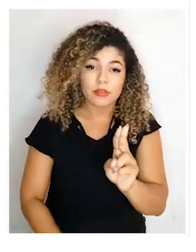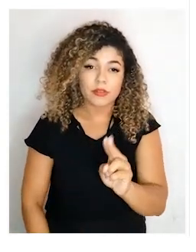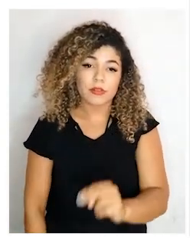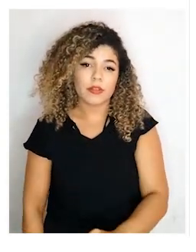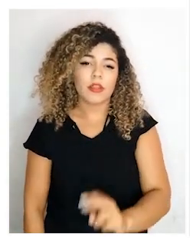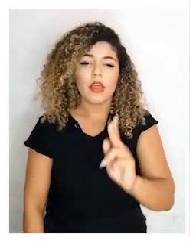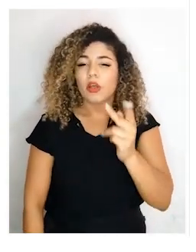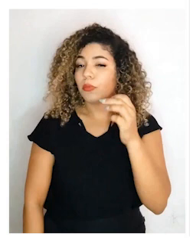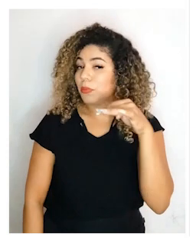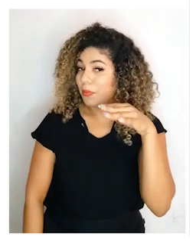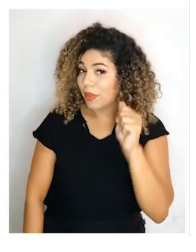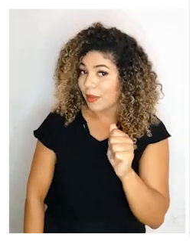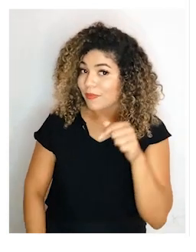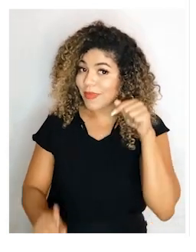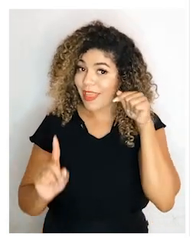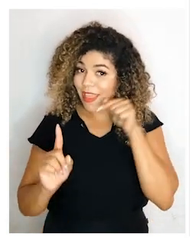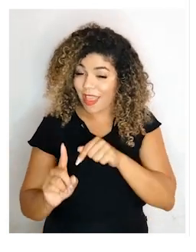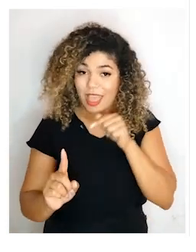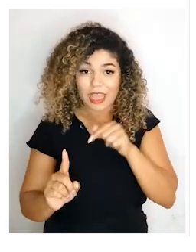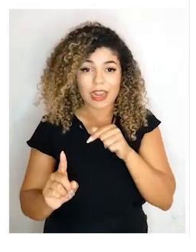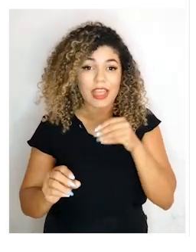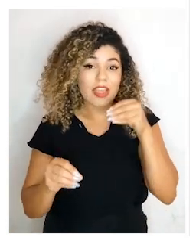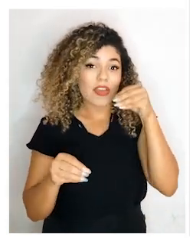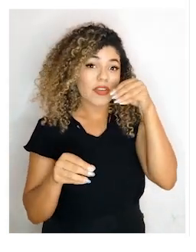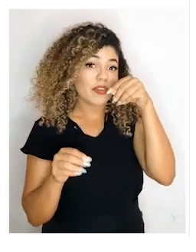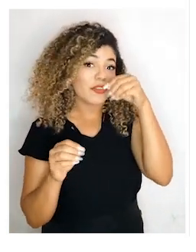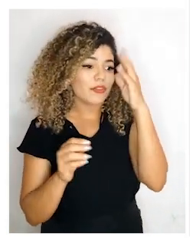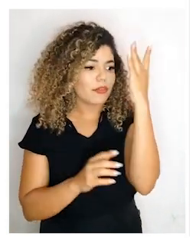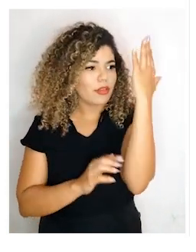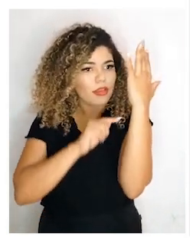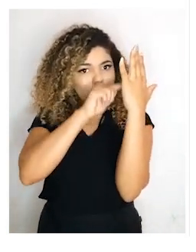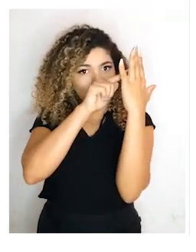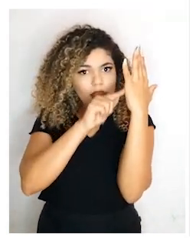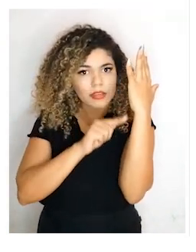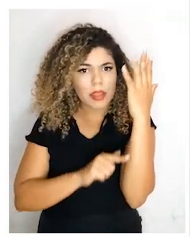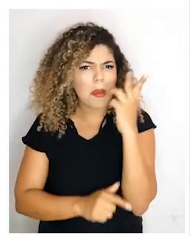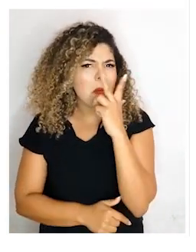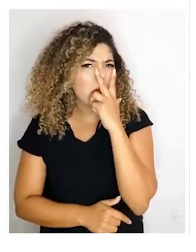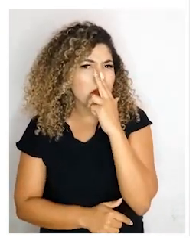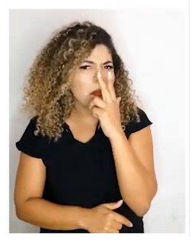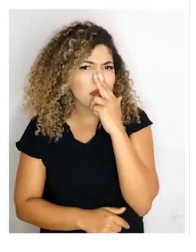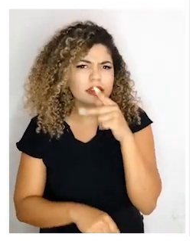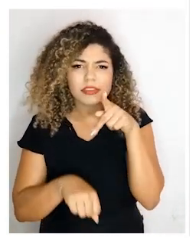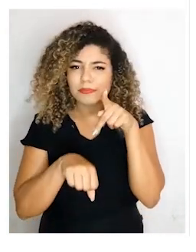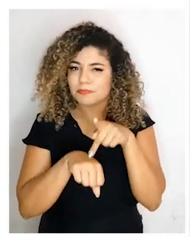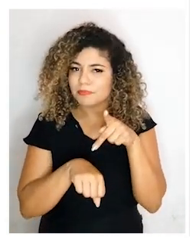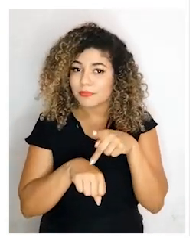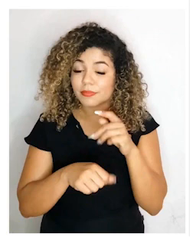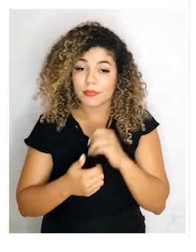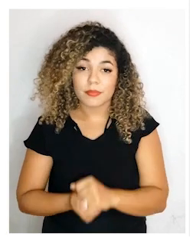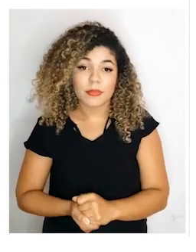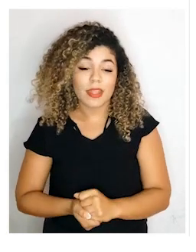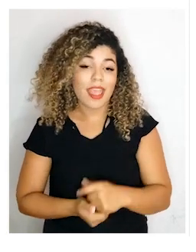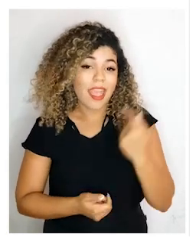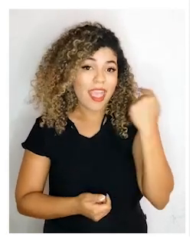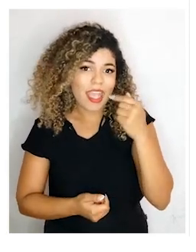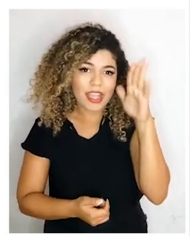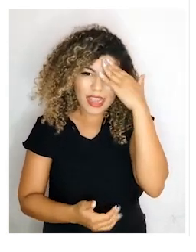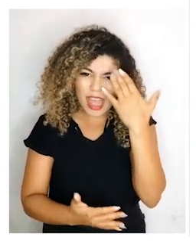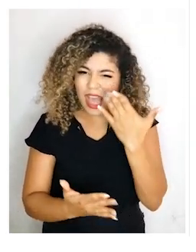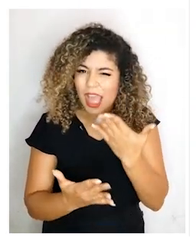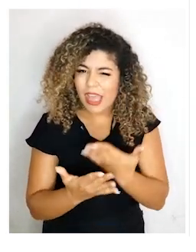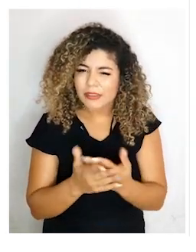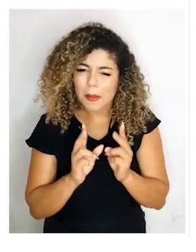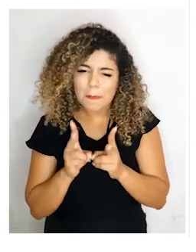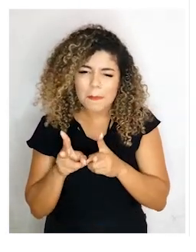âmbar. Esta resina fica bem dura, parecendo uma pedra. Os gregos antigos perceberam que